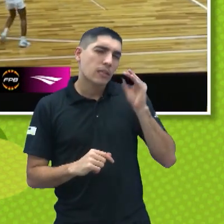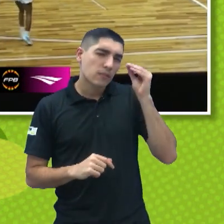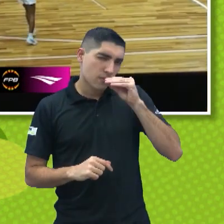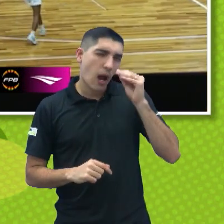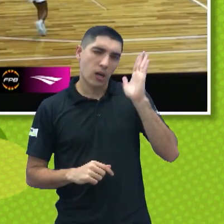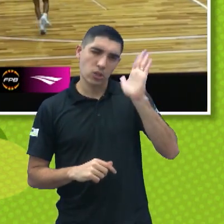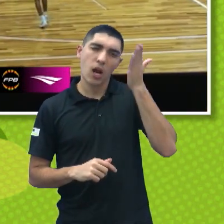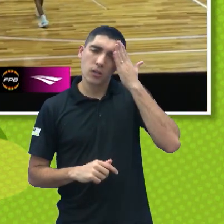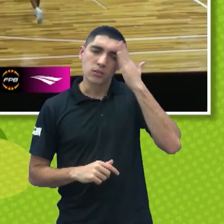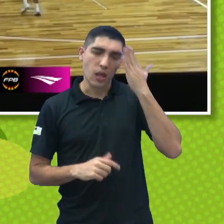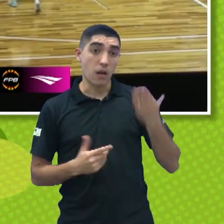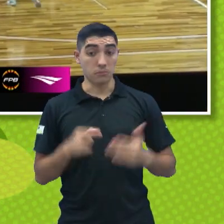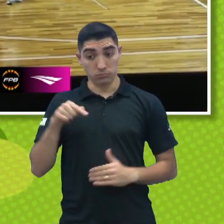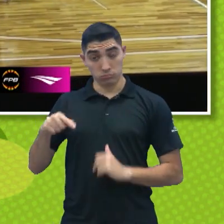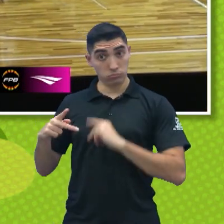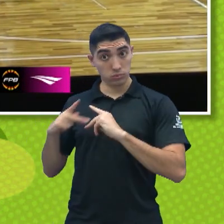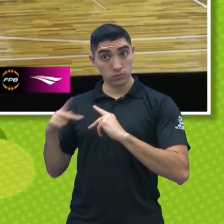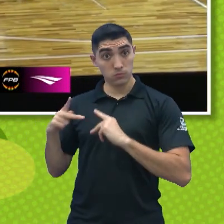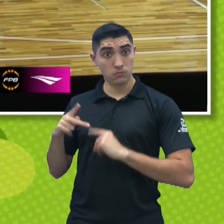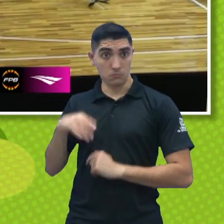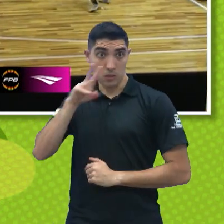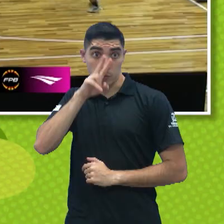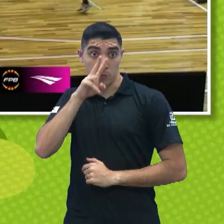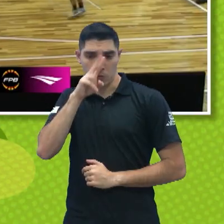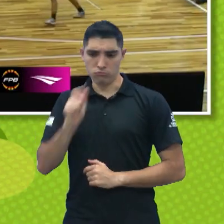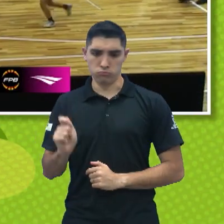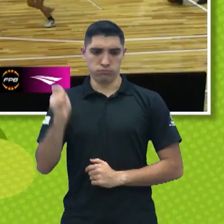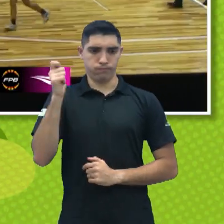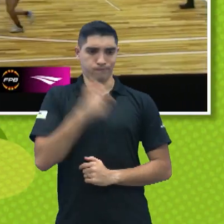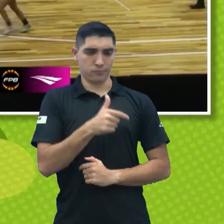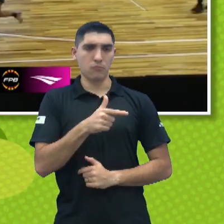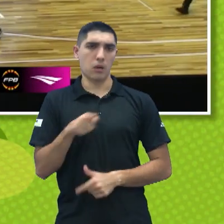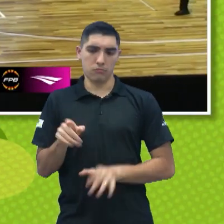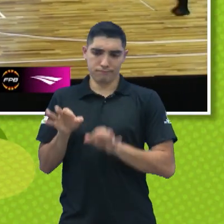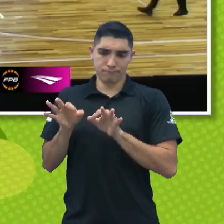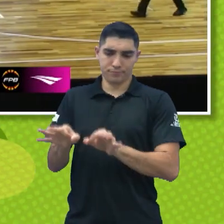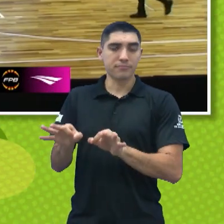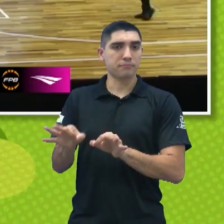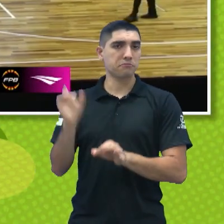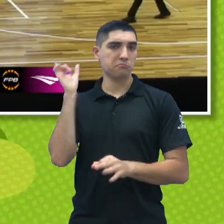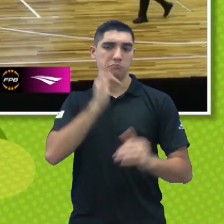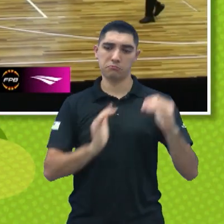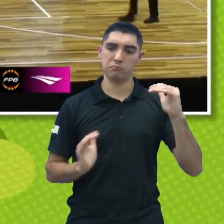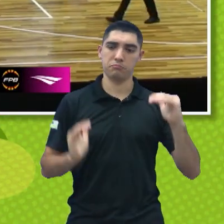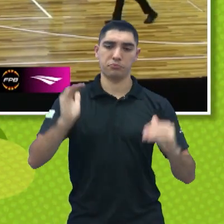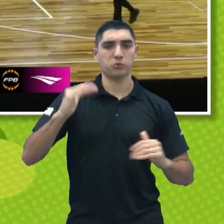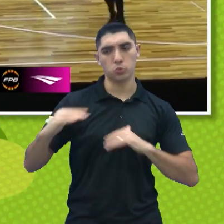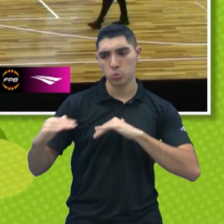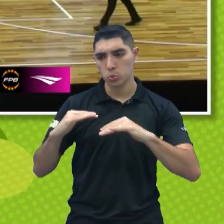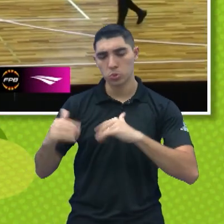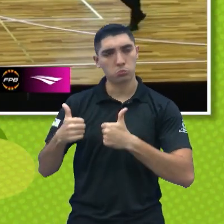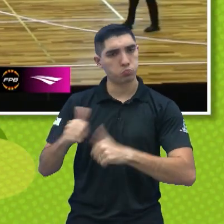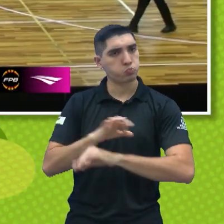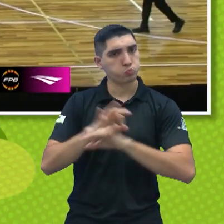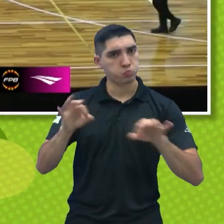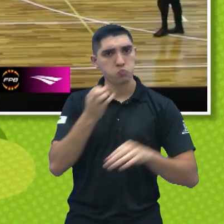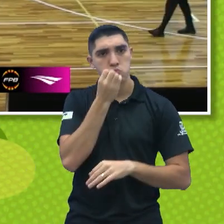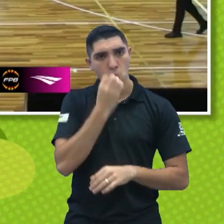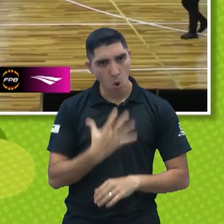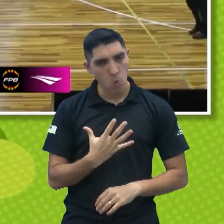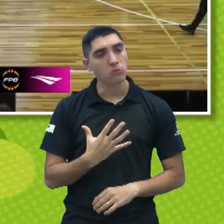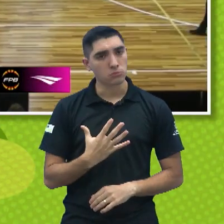São José, como favorita, fez valer a vantagem, né? Então jogou muito bem, foi uma